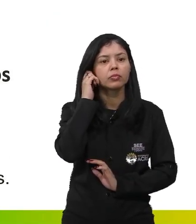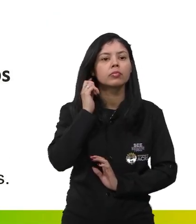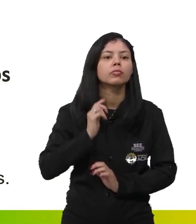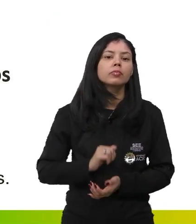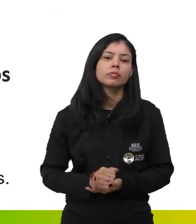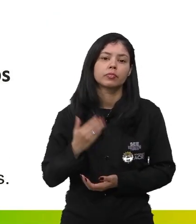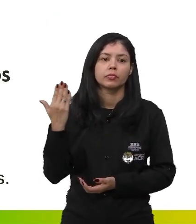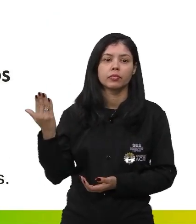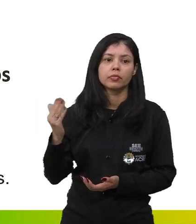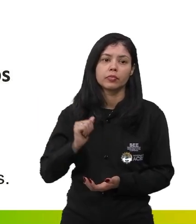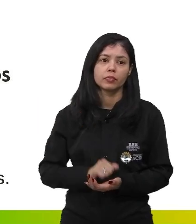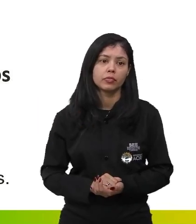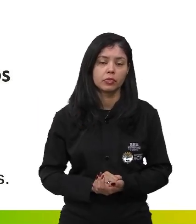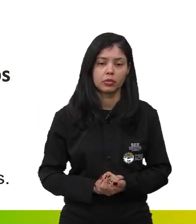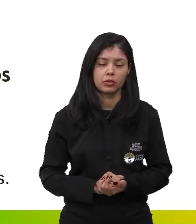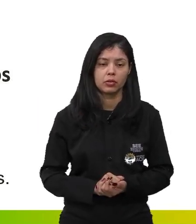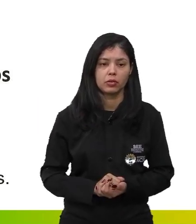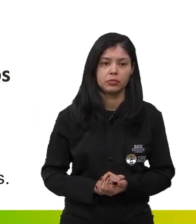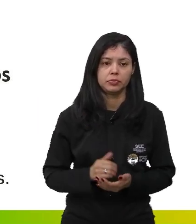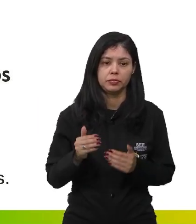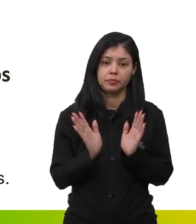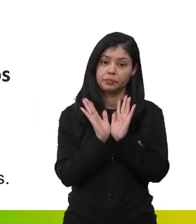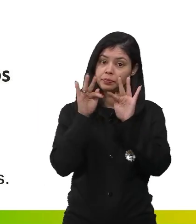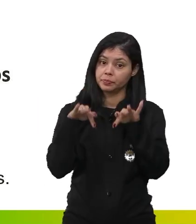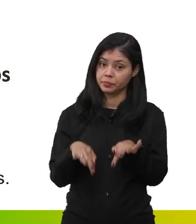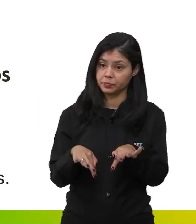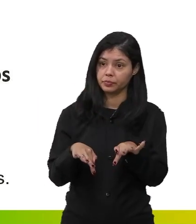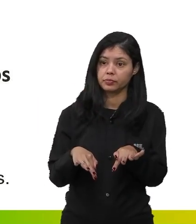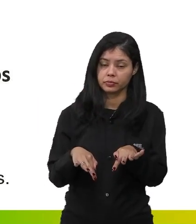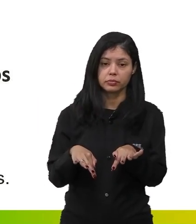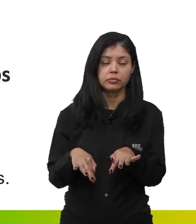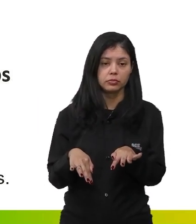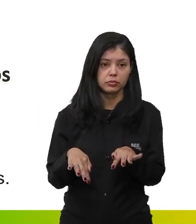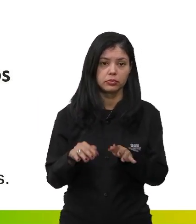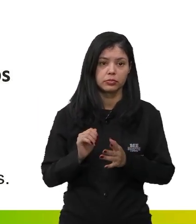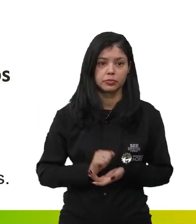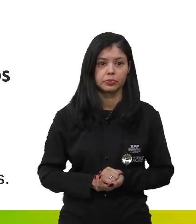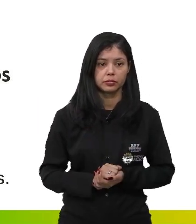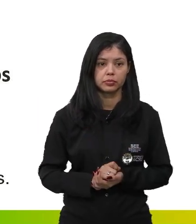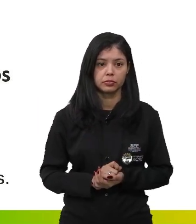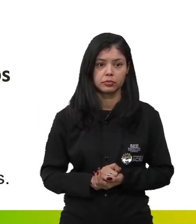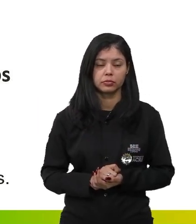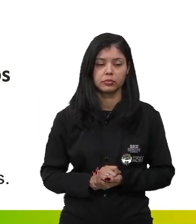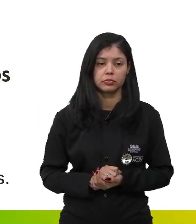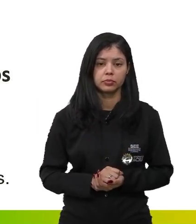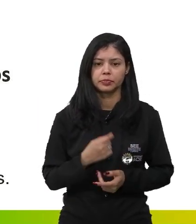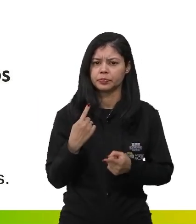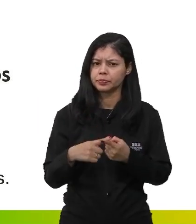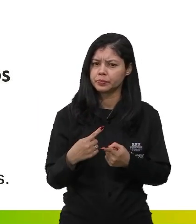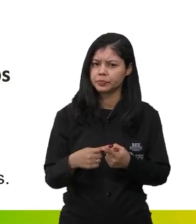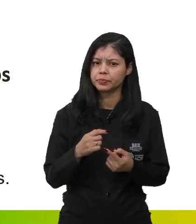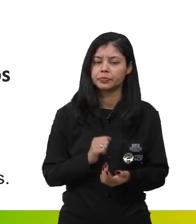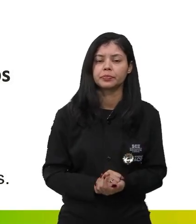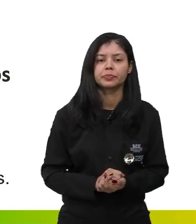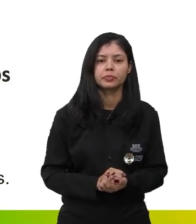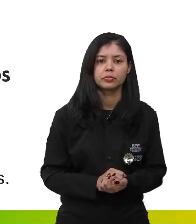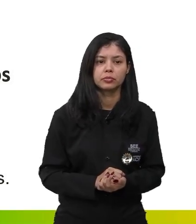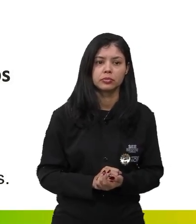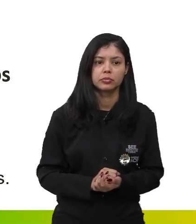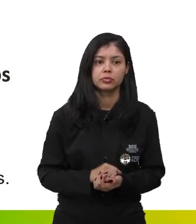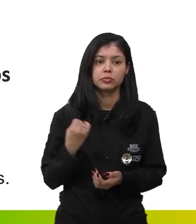E aí vamos ter, mais à frente, o fim do Tratado de Tordesilhas. Por quê?